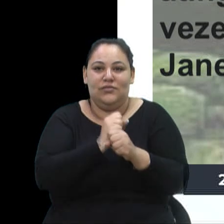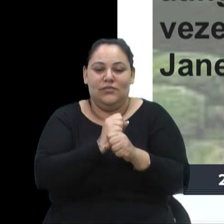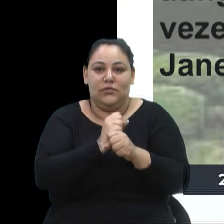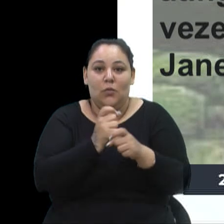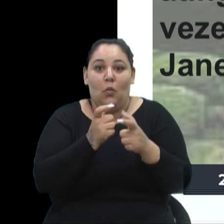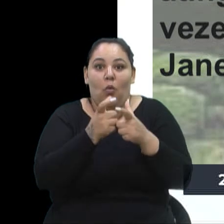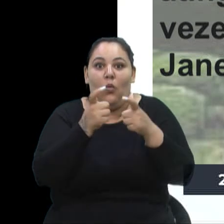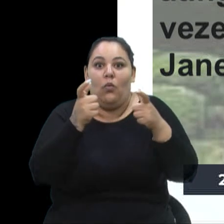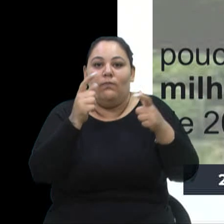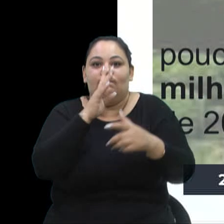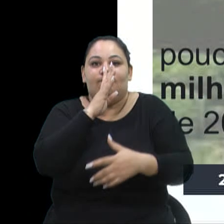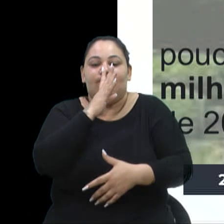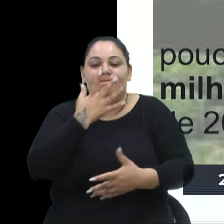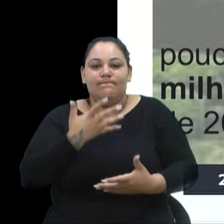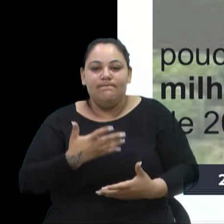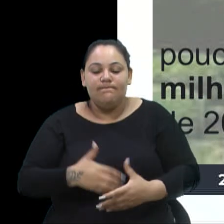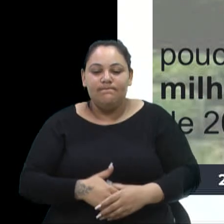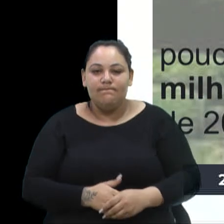proporção.